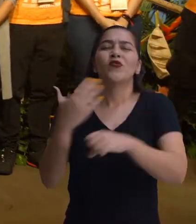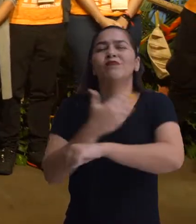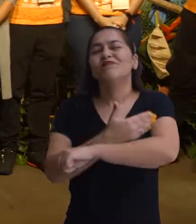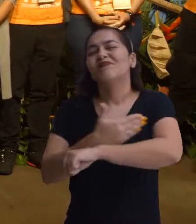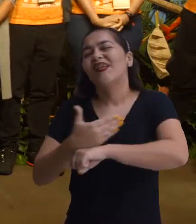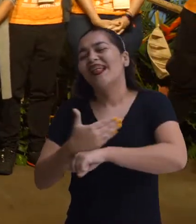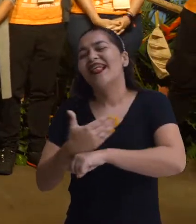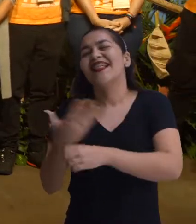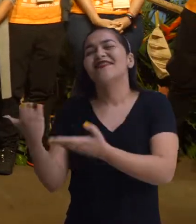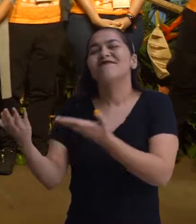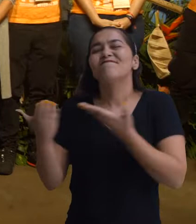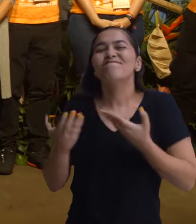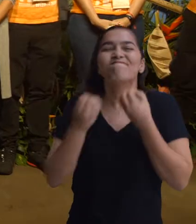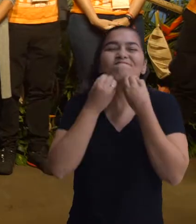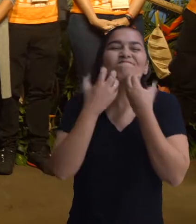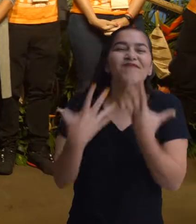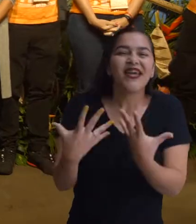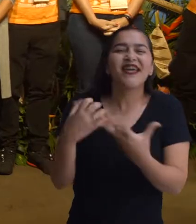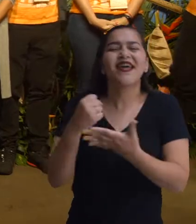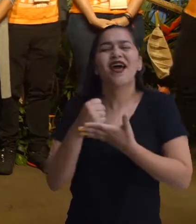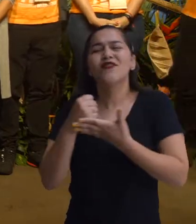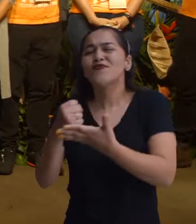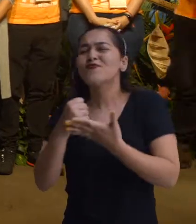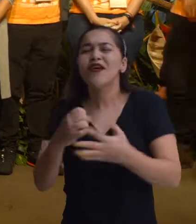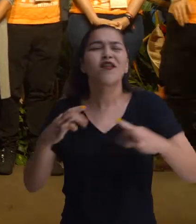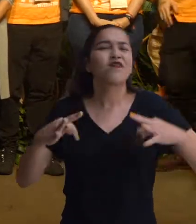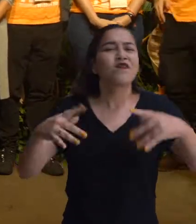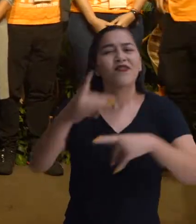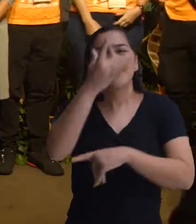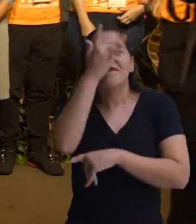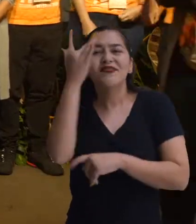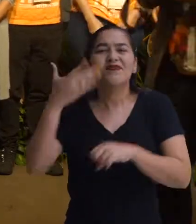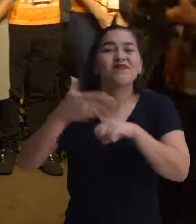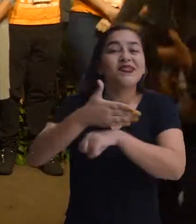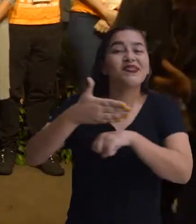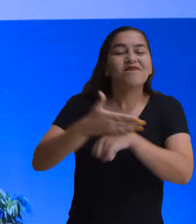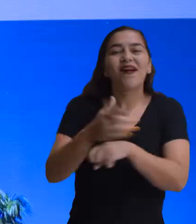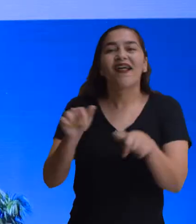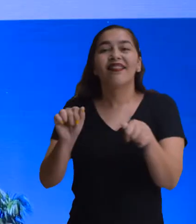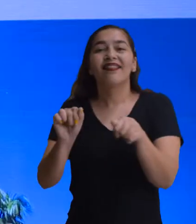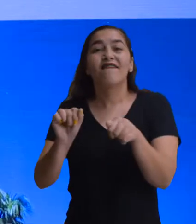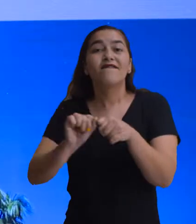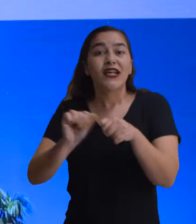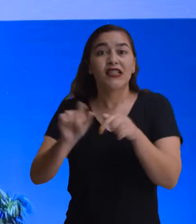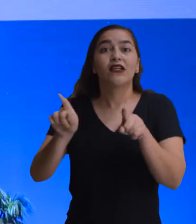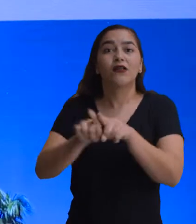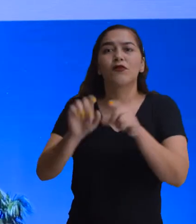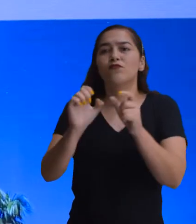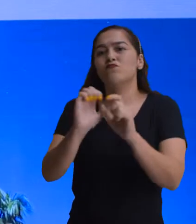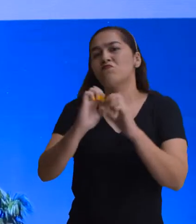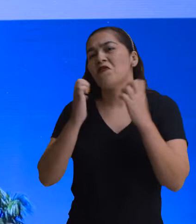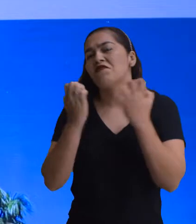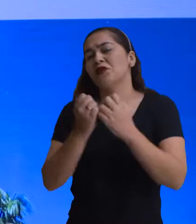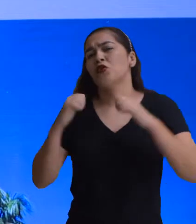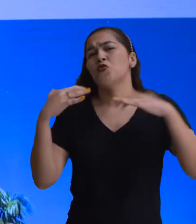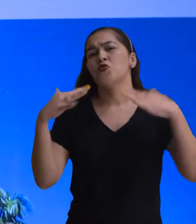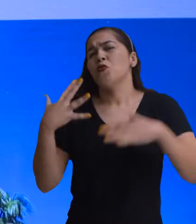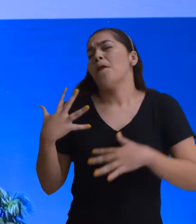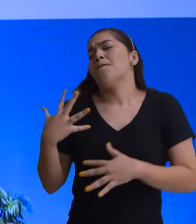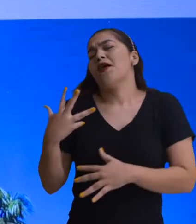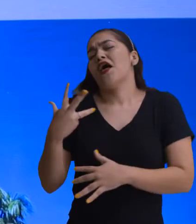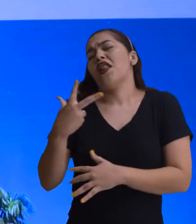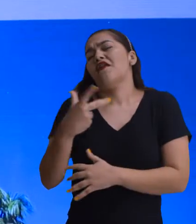gentis com todos, receptivos, né, ajudando a todos, né, e é claro, fazendo um grande